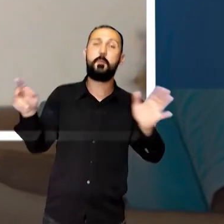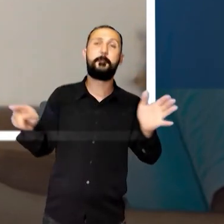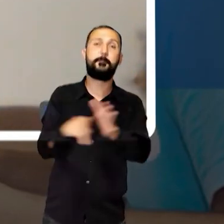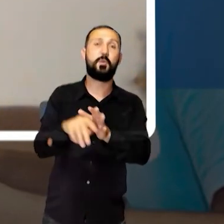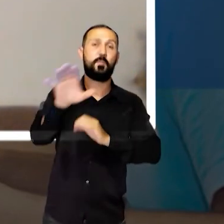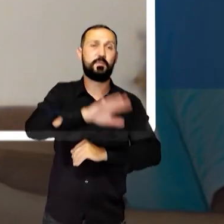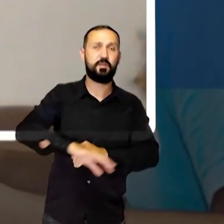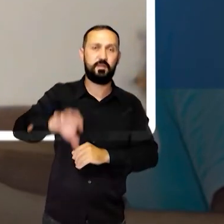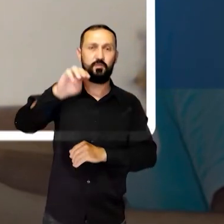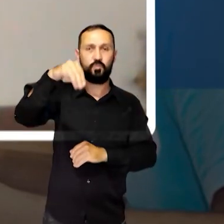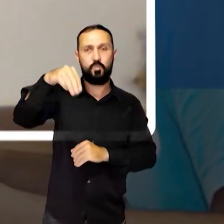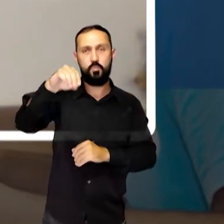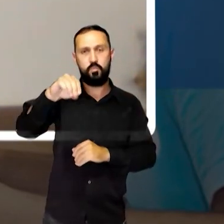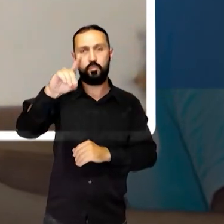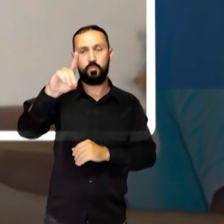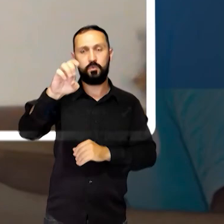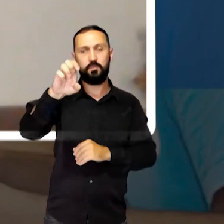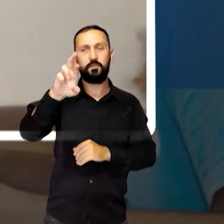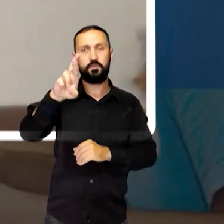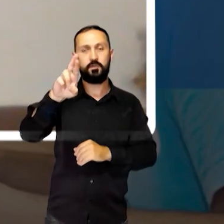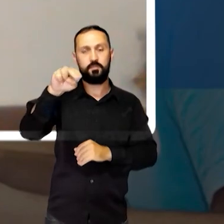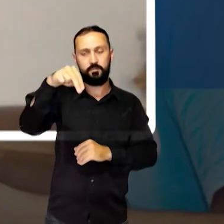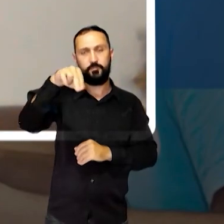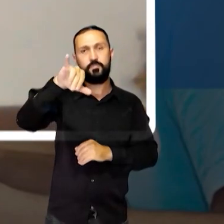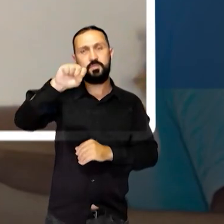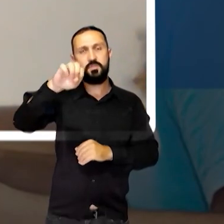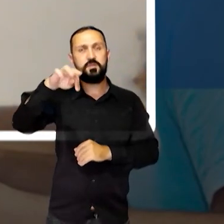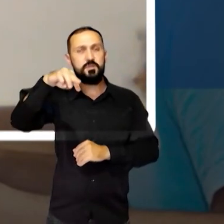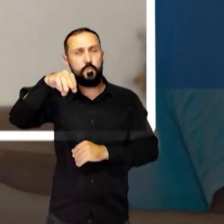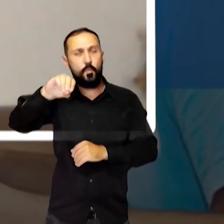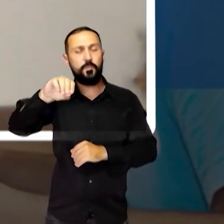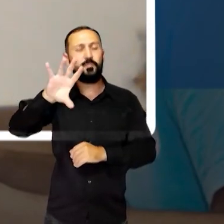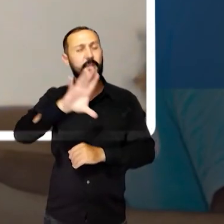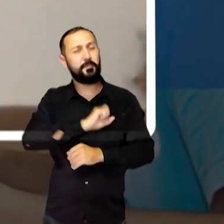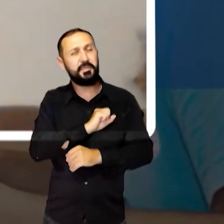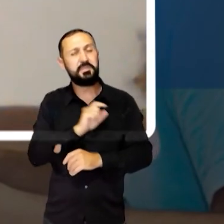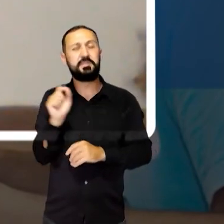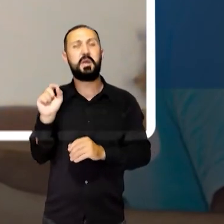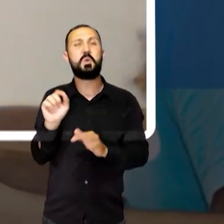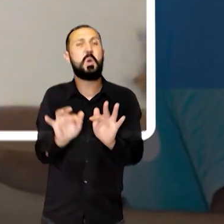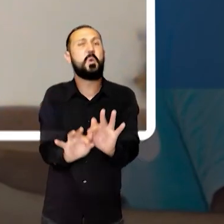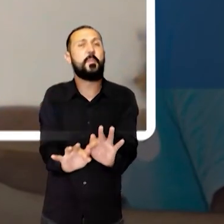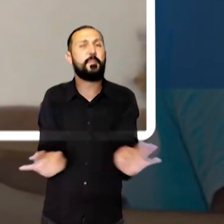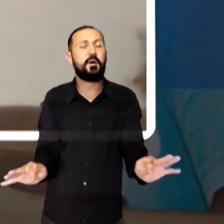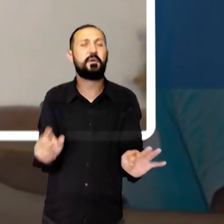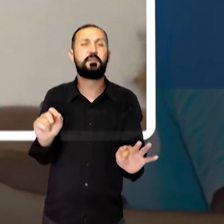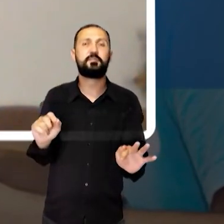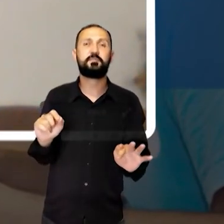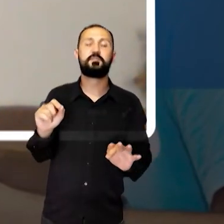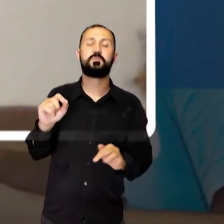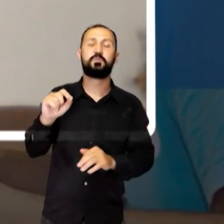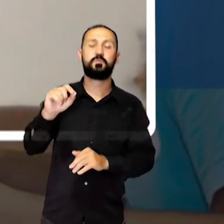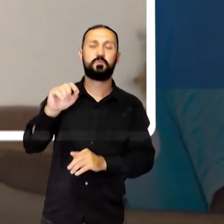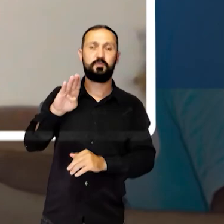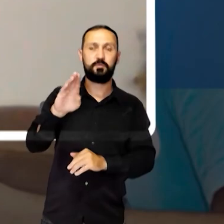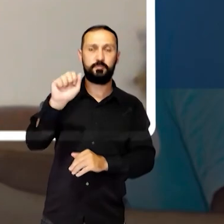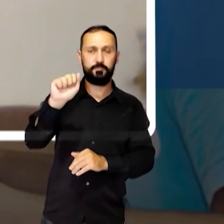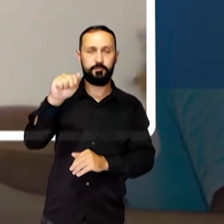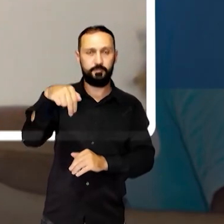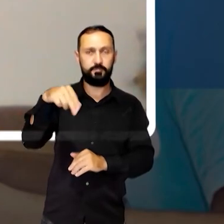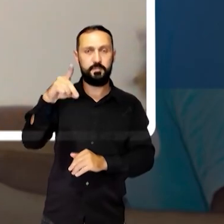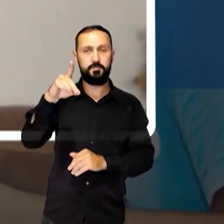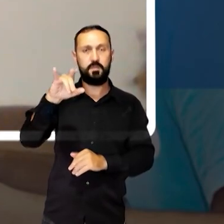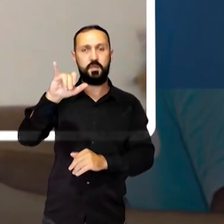estética do modernismo, e a paixão e a humildade do Manuel Bandeira nos